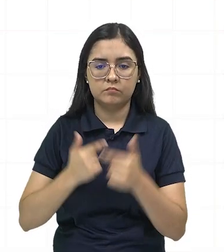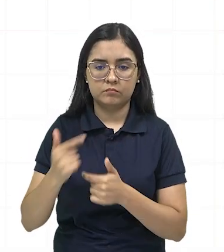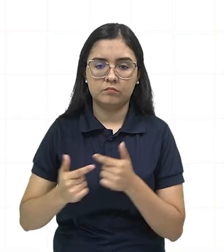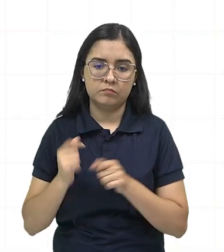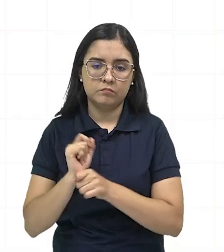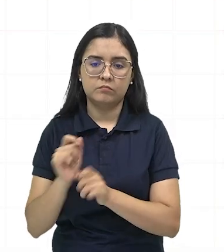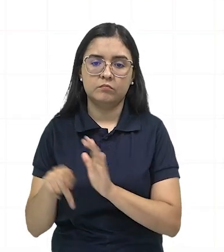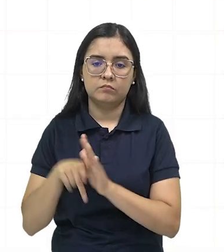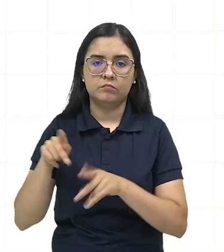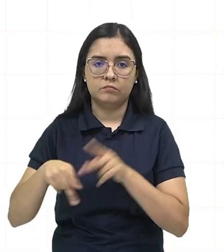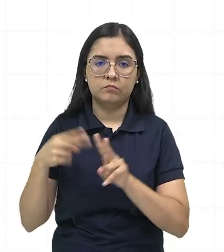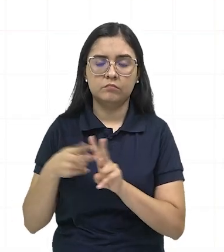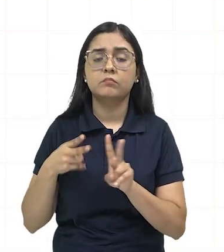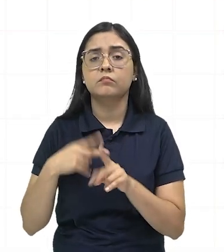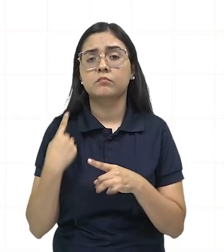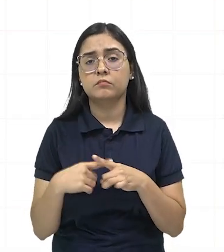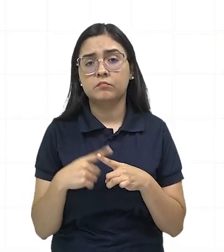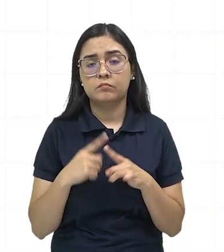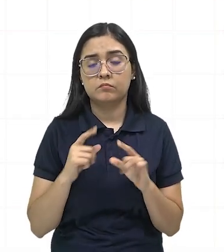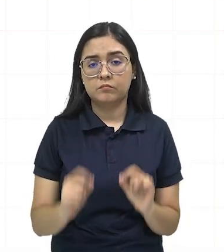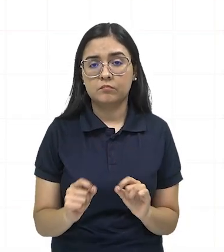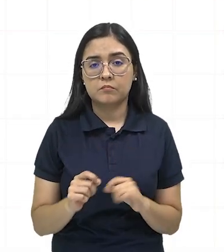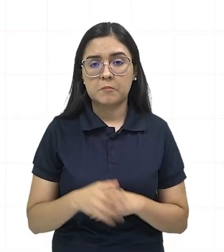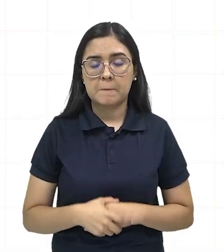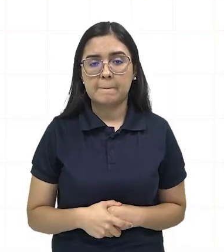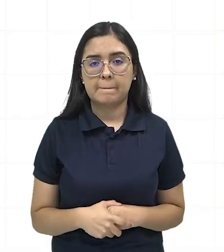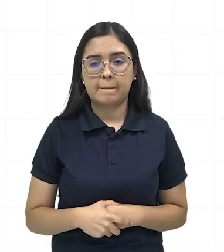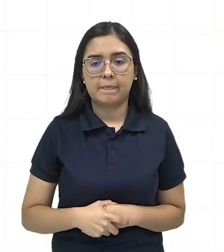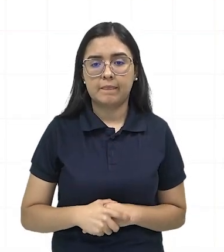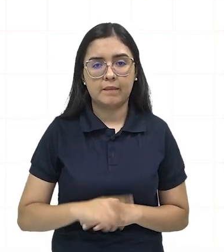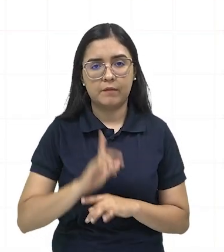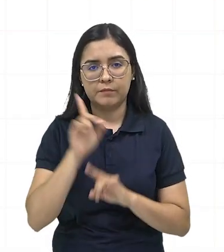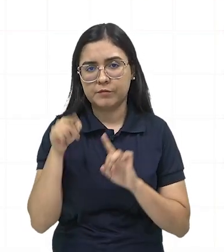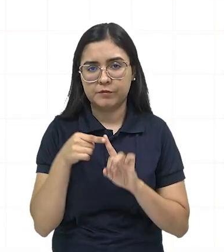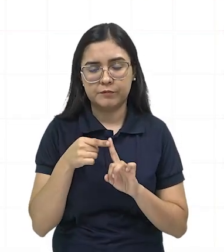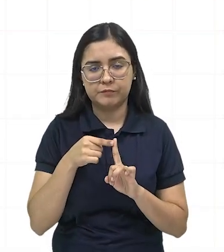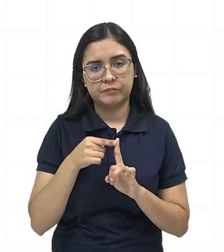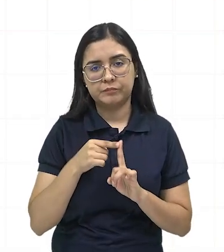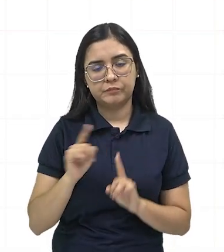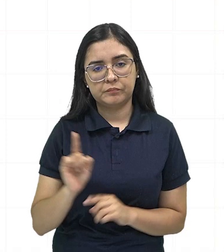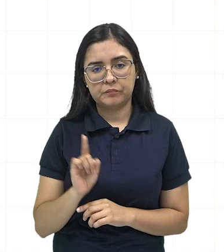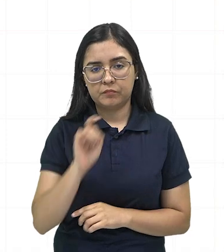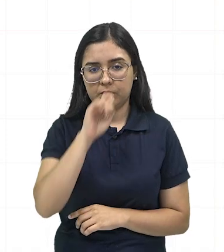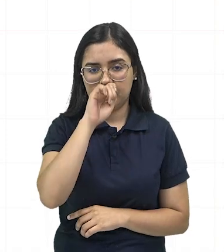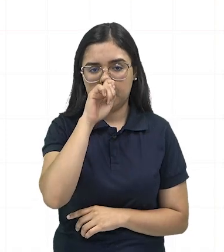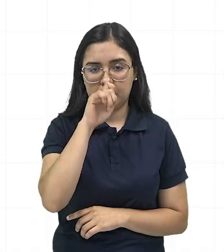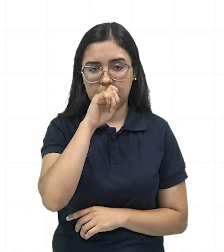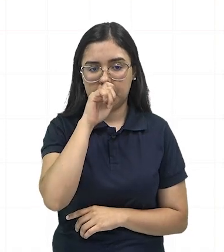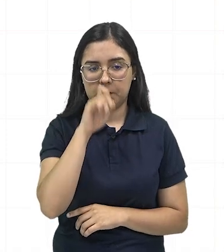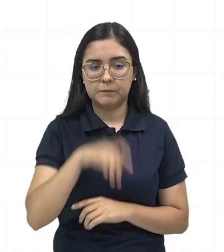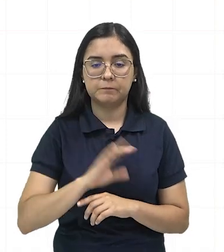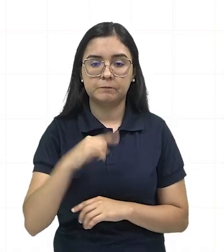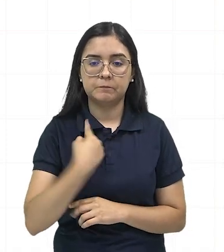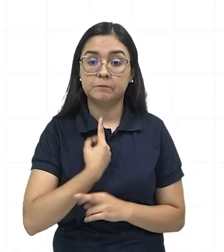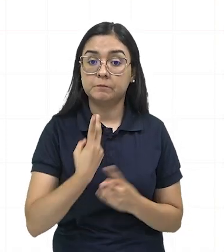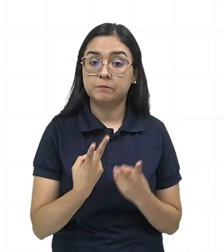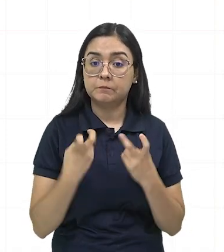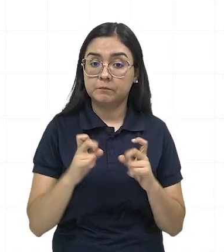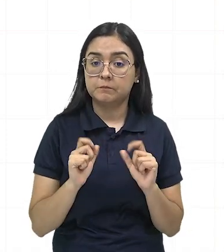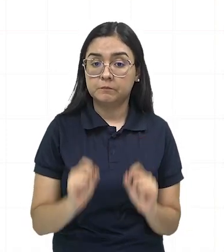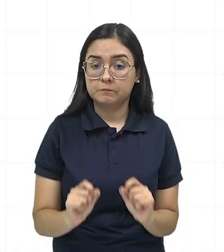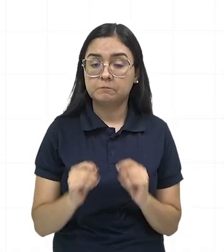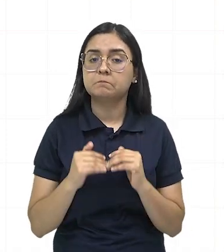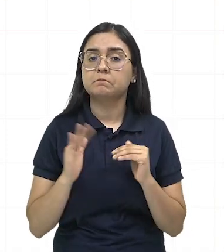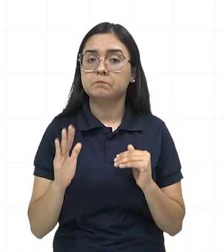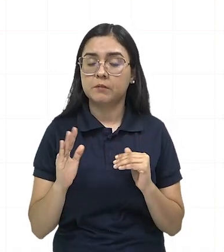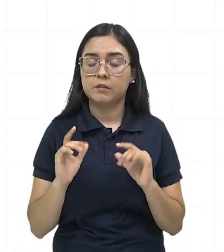indígenas, até porque ela não vem para fazer isso, não é o objetivo dela. Como a gente percebe, na verdade, o que